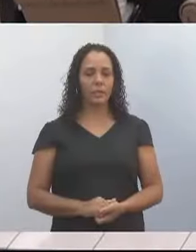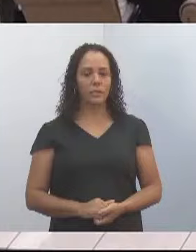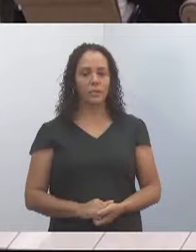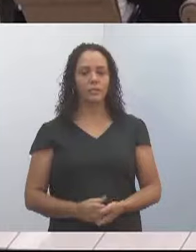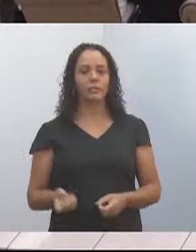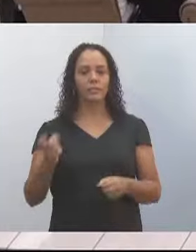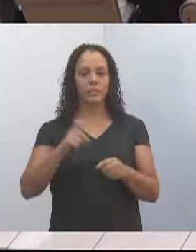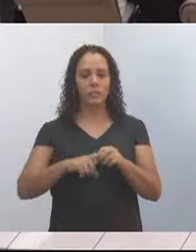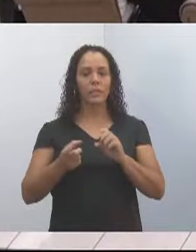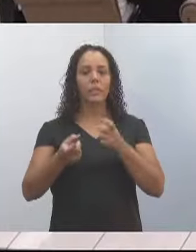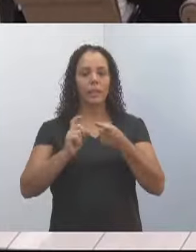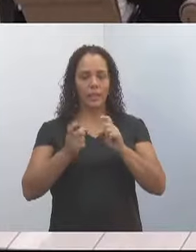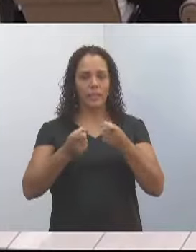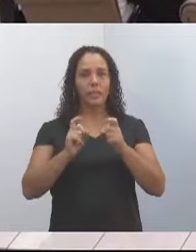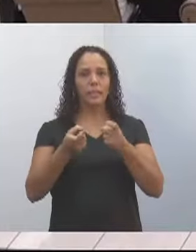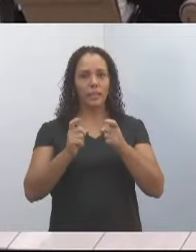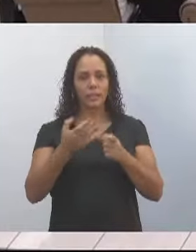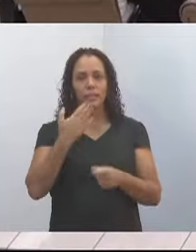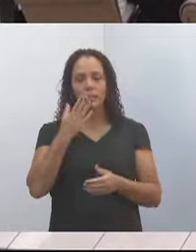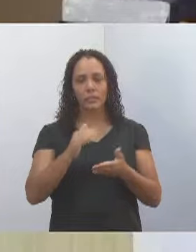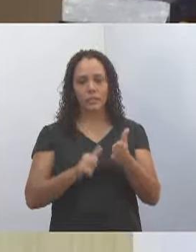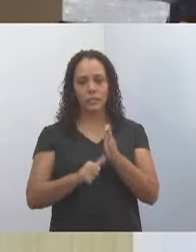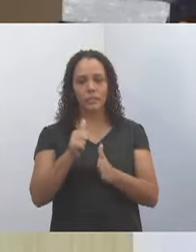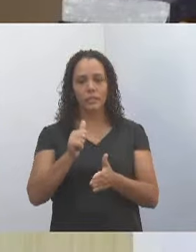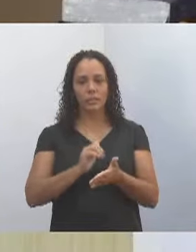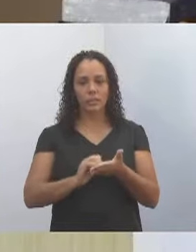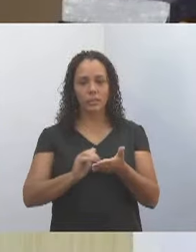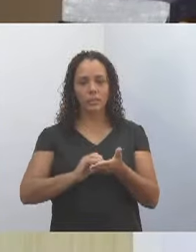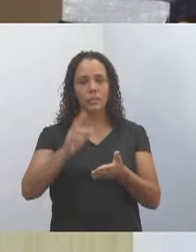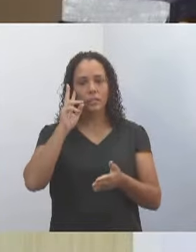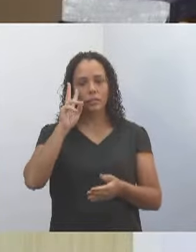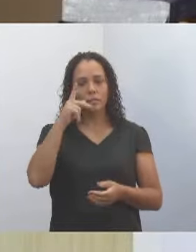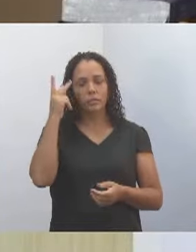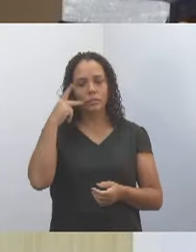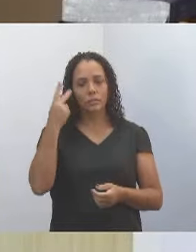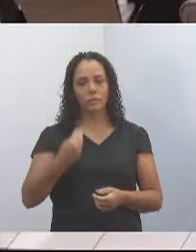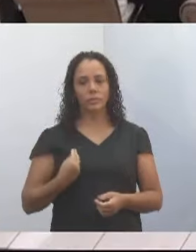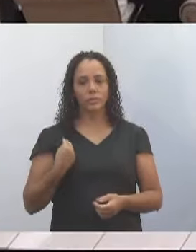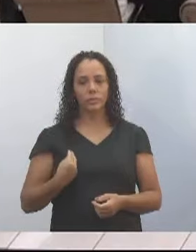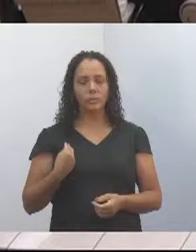Retomamos a sessão. Solicito ao primeiro secretário que faça a verificação de presença.